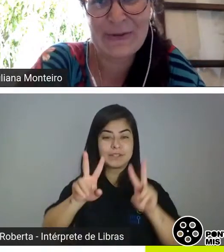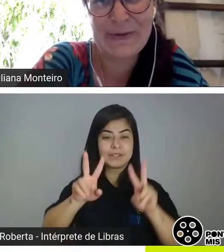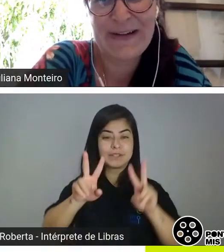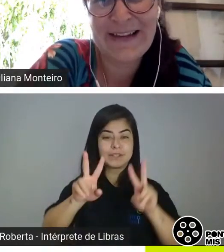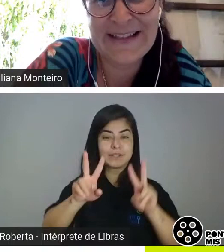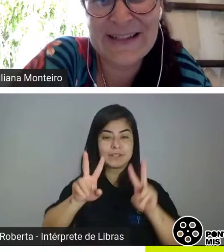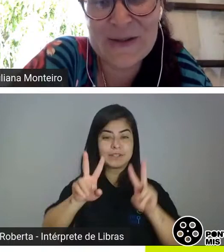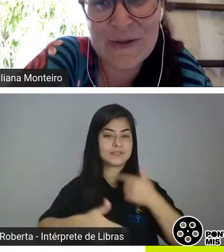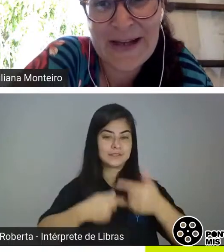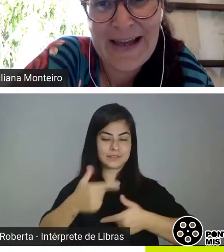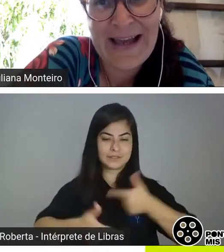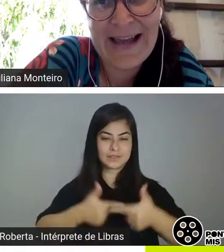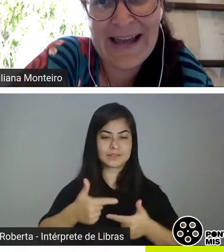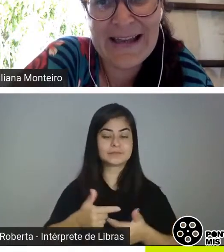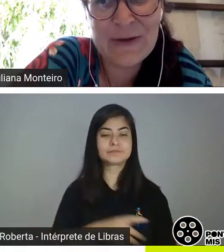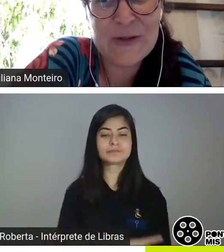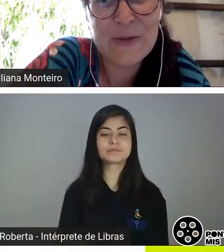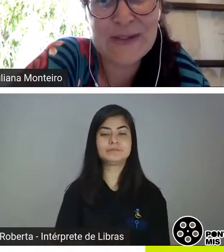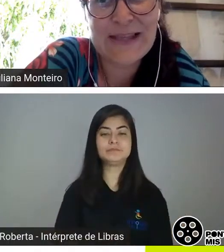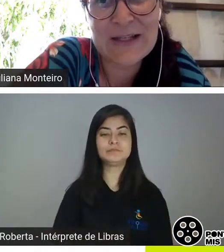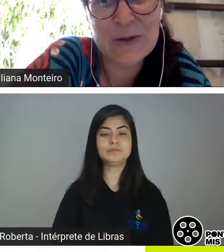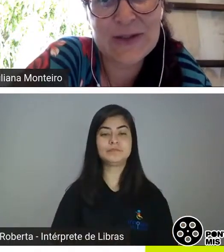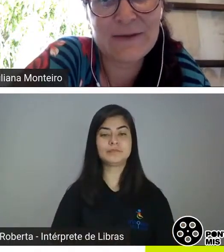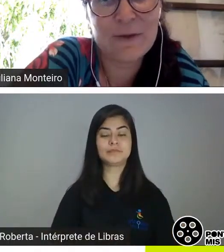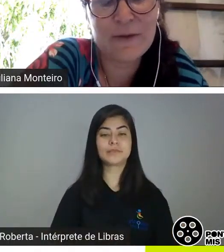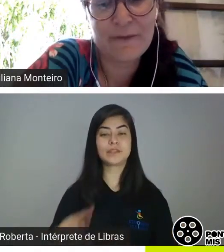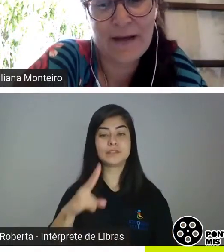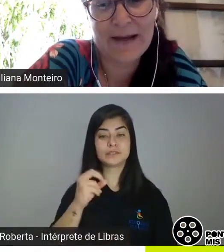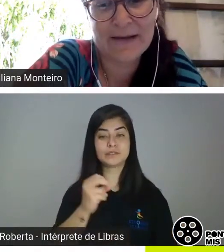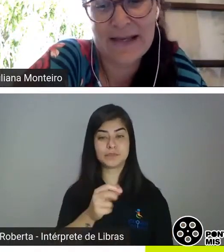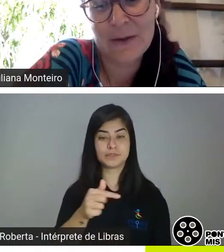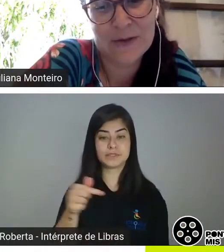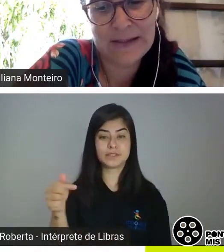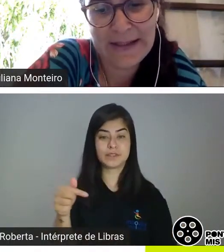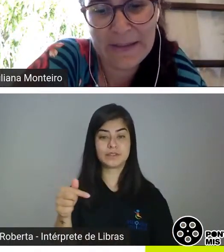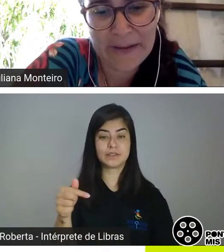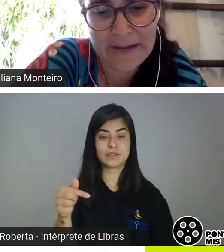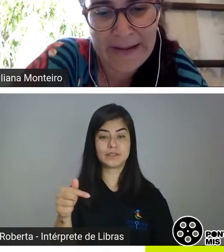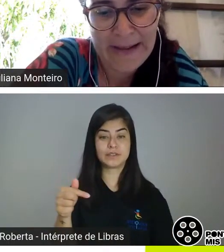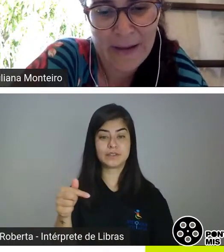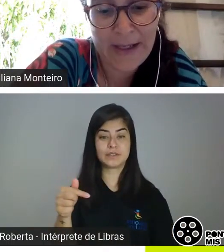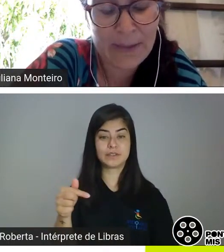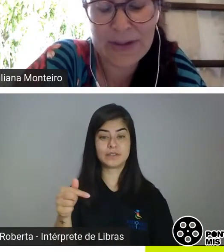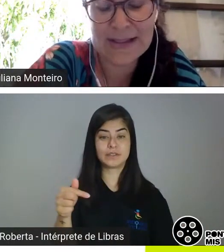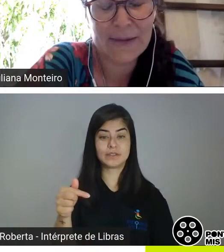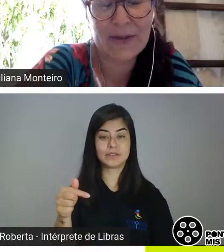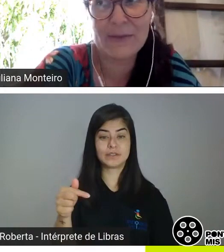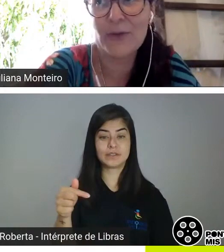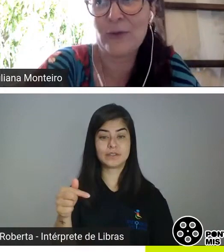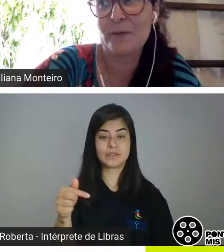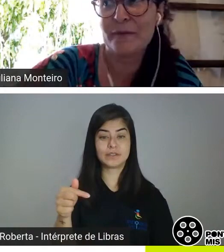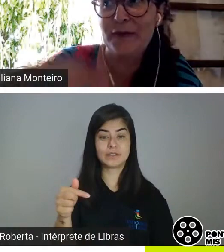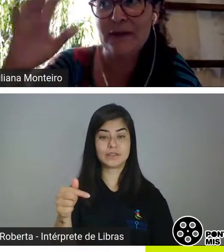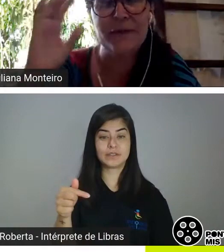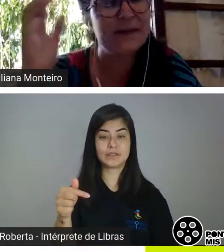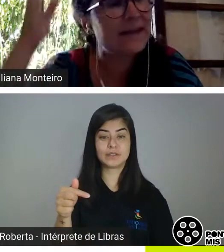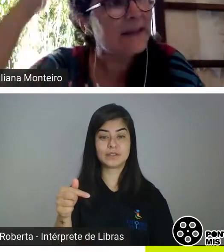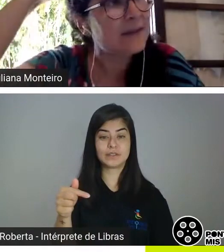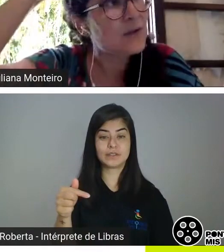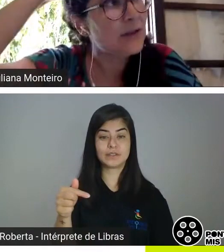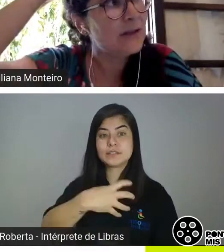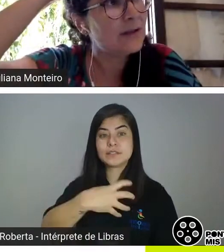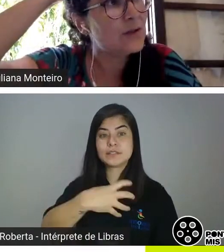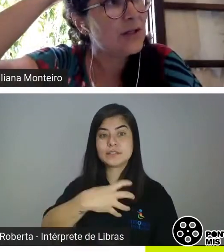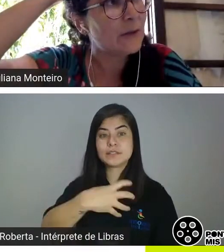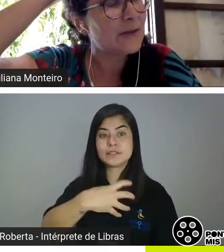já quero falar isso. É, em 2007, quando esse filme saiu ao cinema, eu tenho essa memória muito viva,